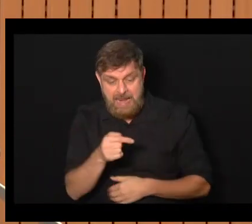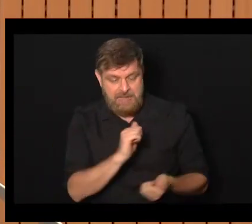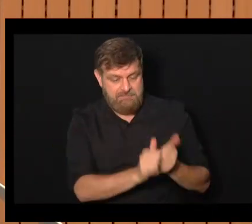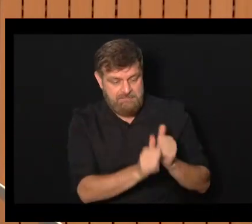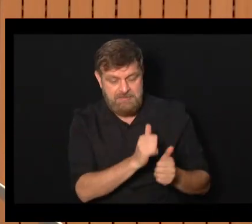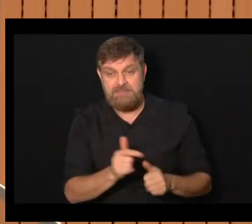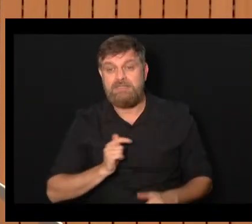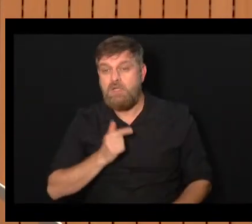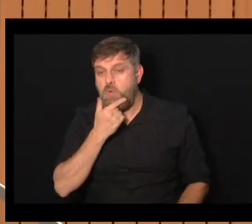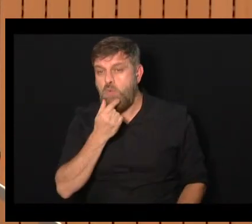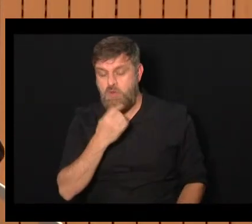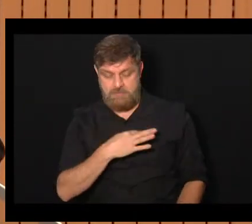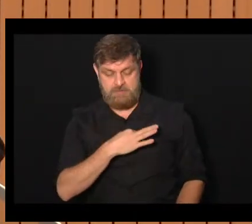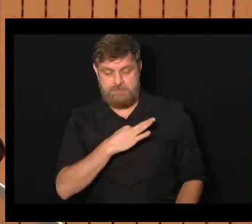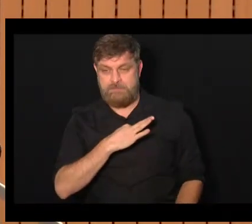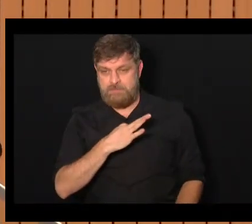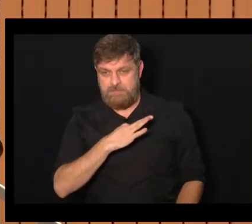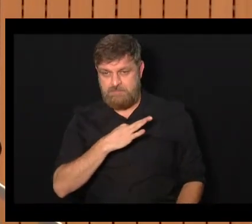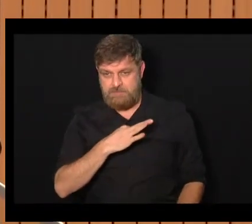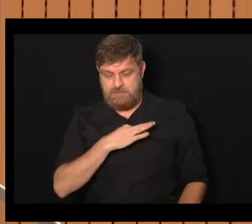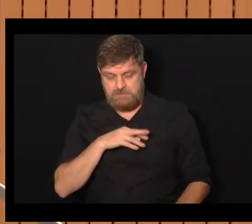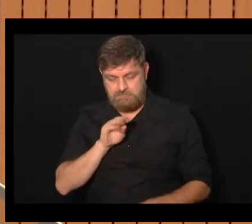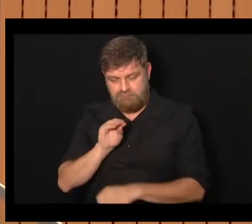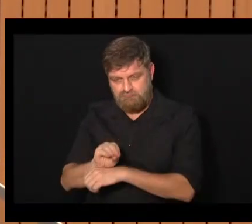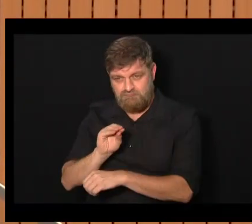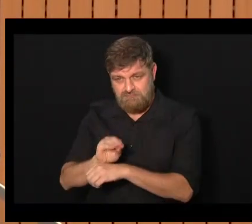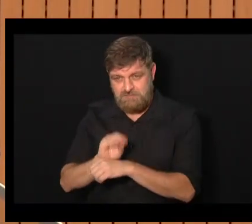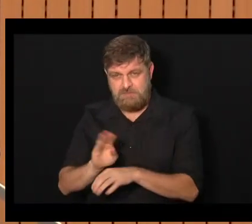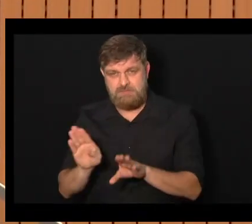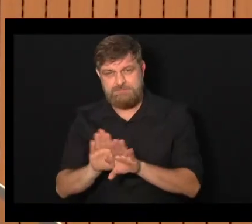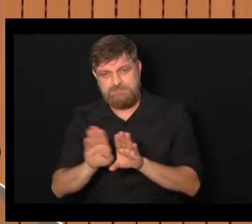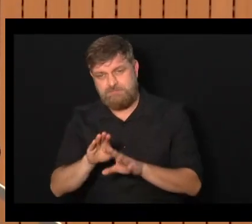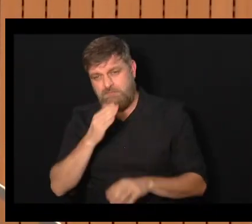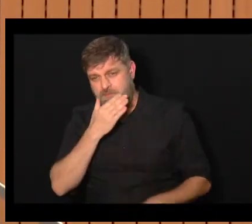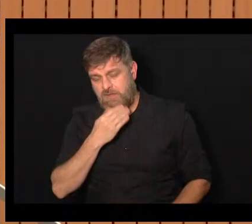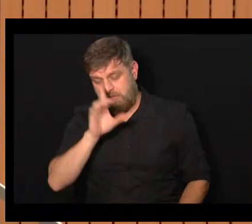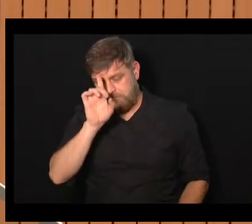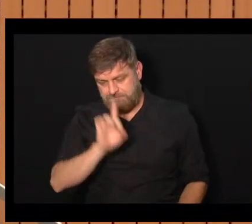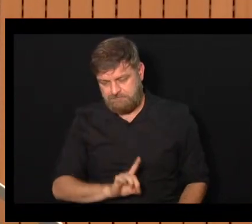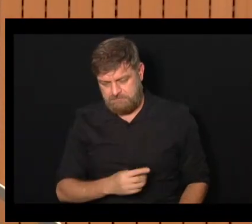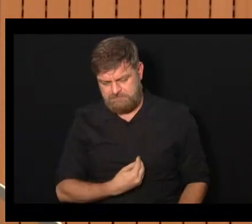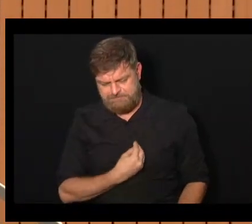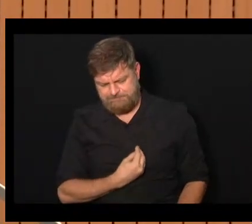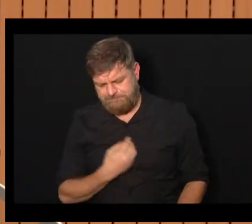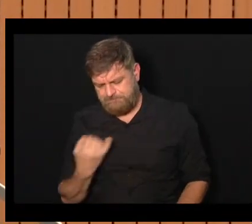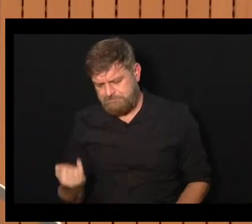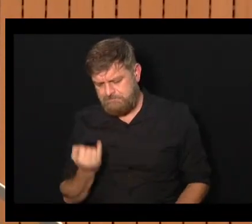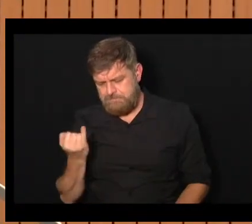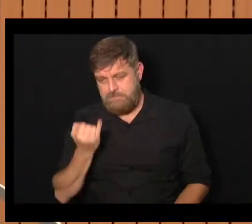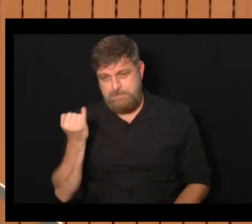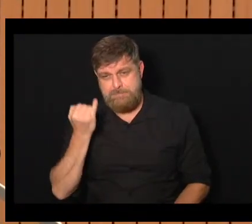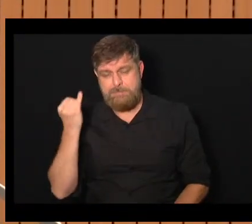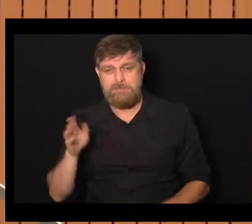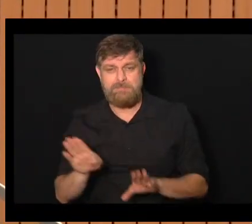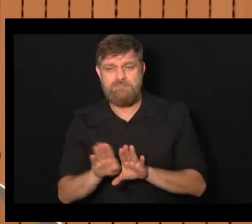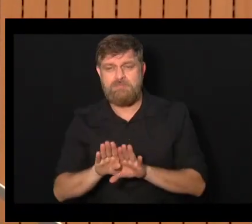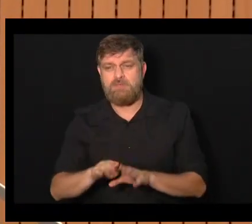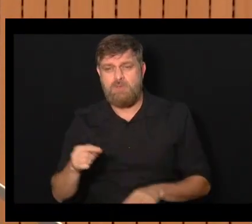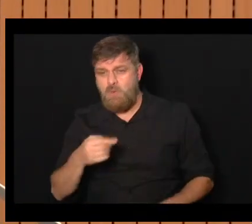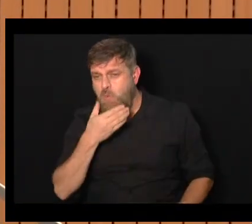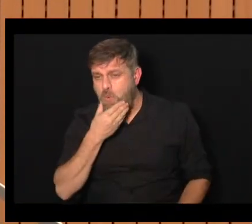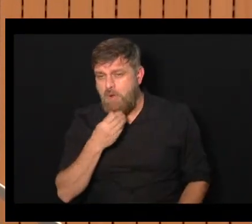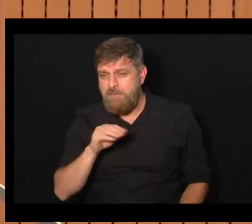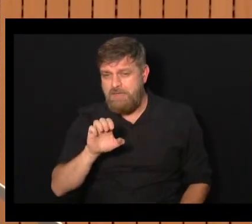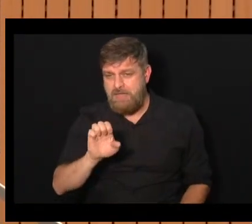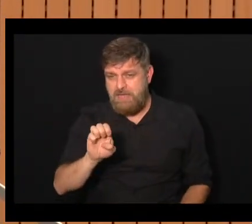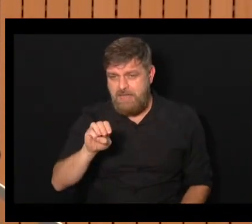Renato também, que ajuda muito. Tem o Zilão da diretoria, que também participa e é muito importante. E o Emerson está levando